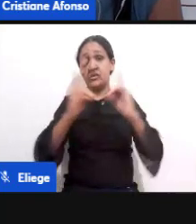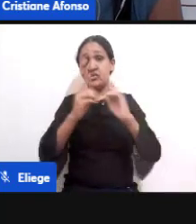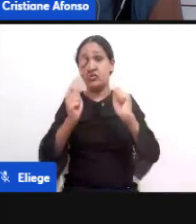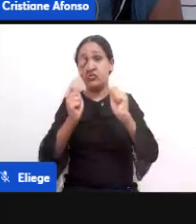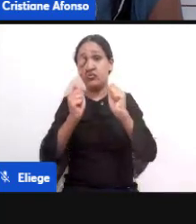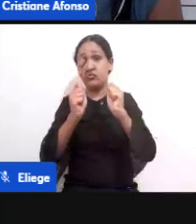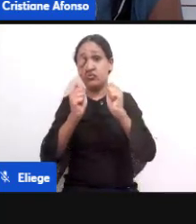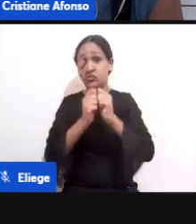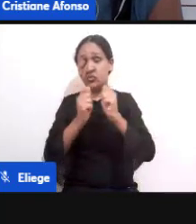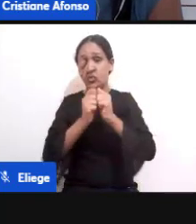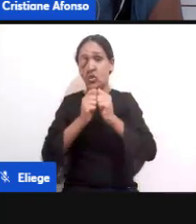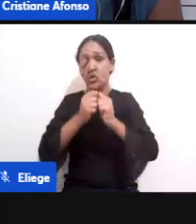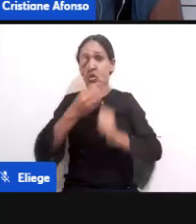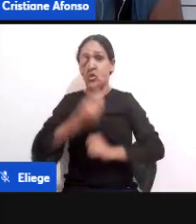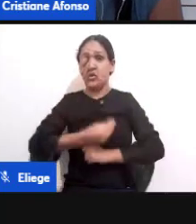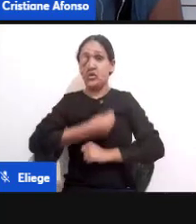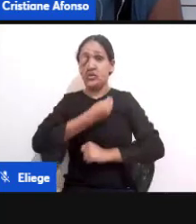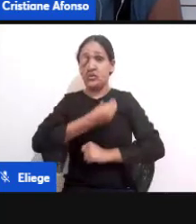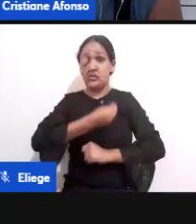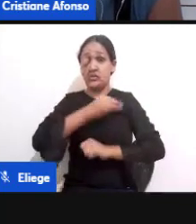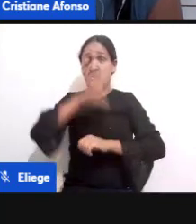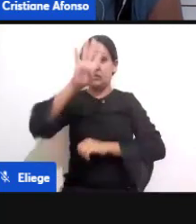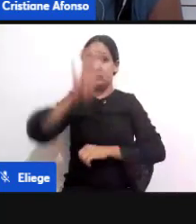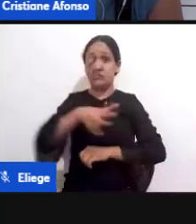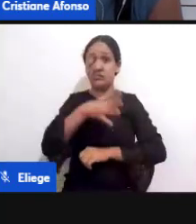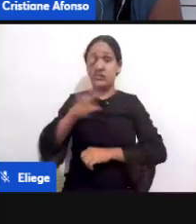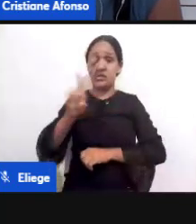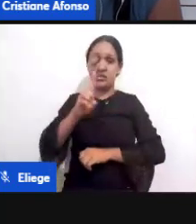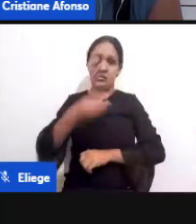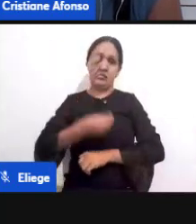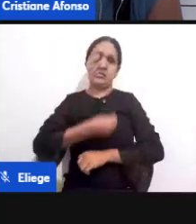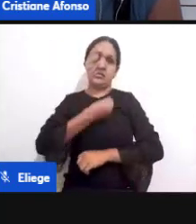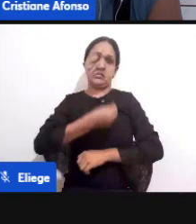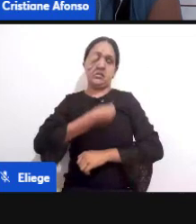Ensino Presencial Escalonado e Não Presencial.